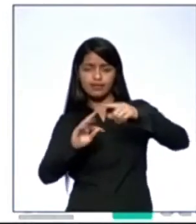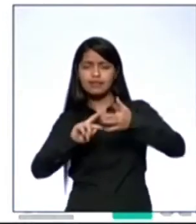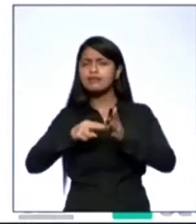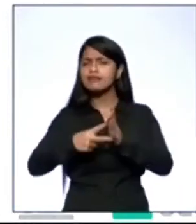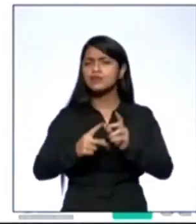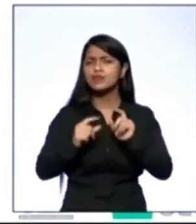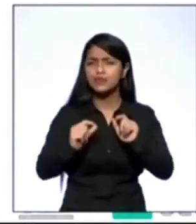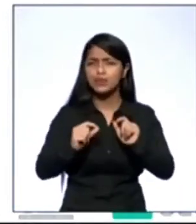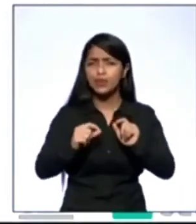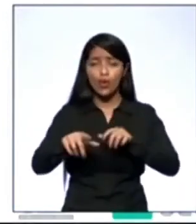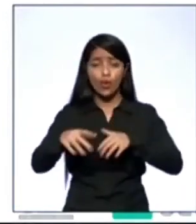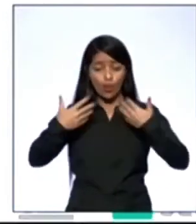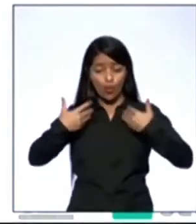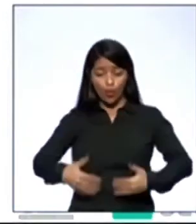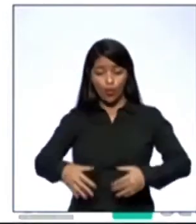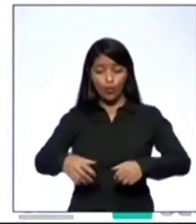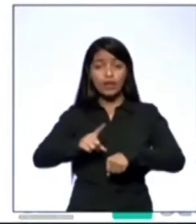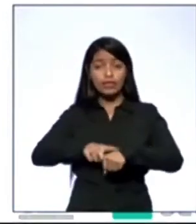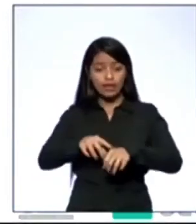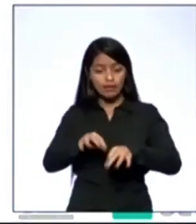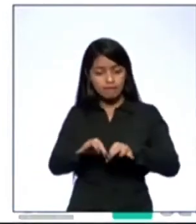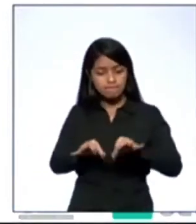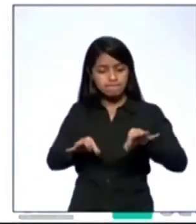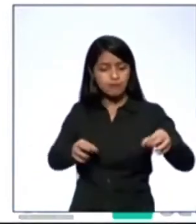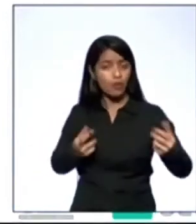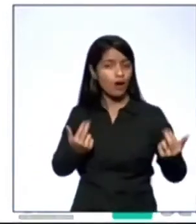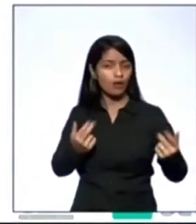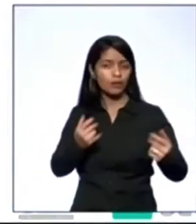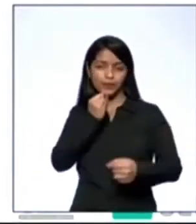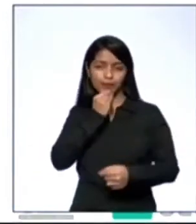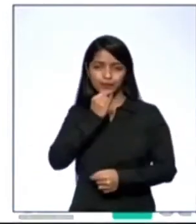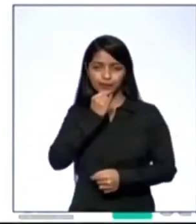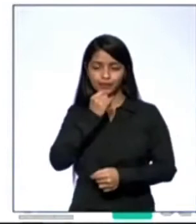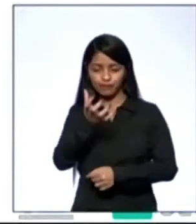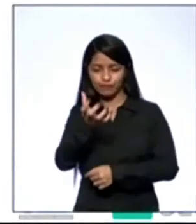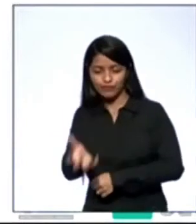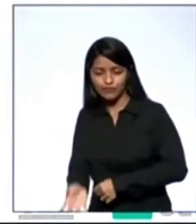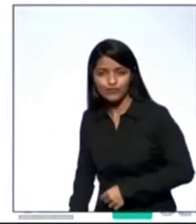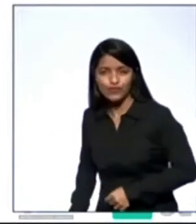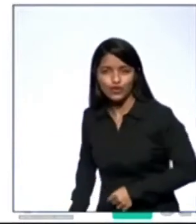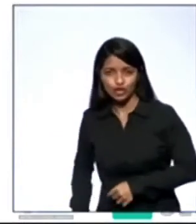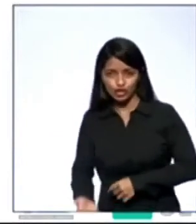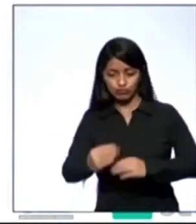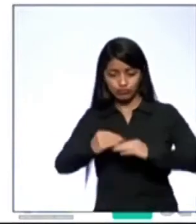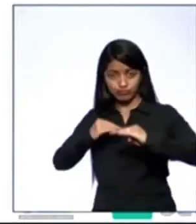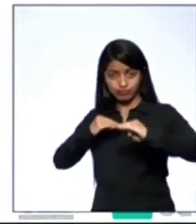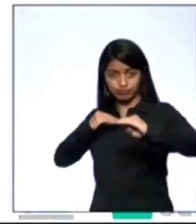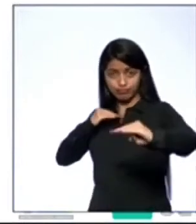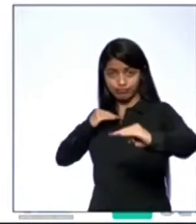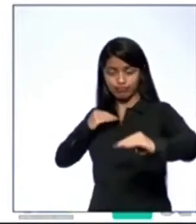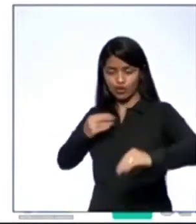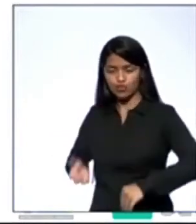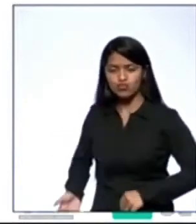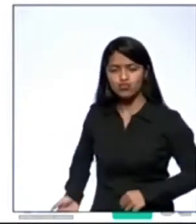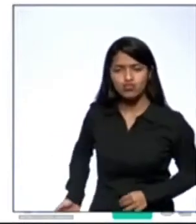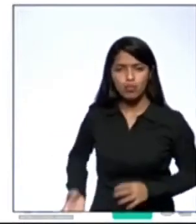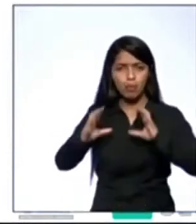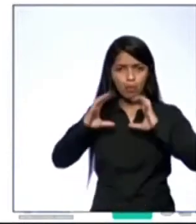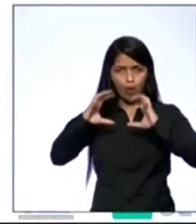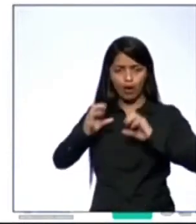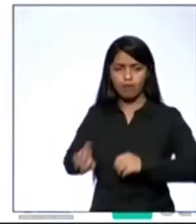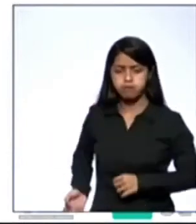iguais. Se eu lançar uma bola de boliche na pista horizontal, o que há de acontecer? A bola ela